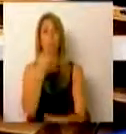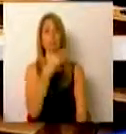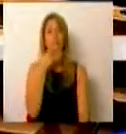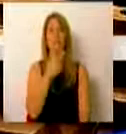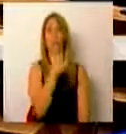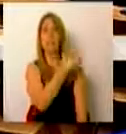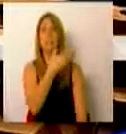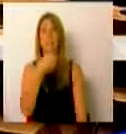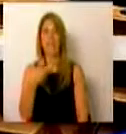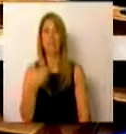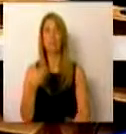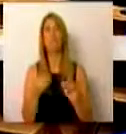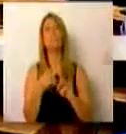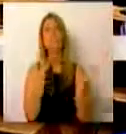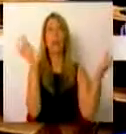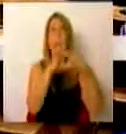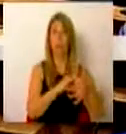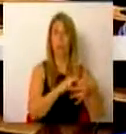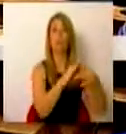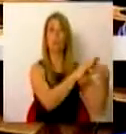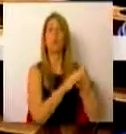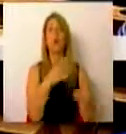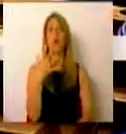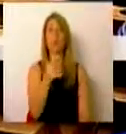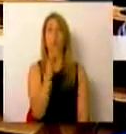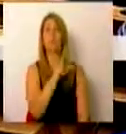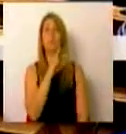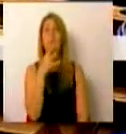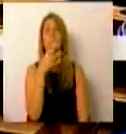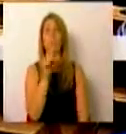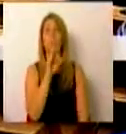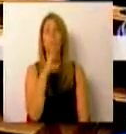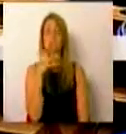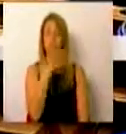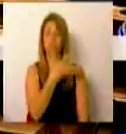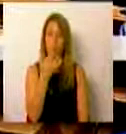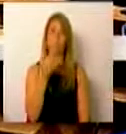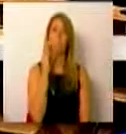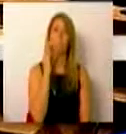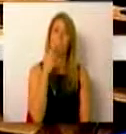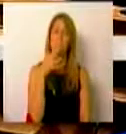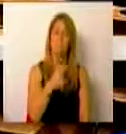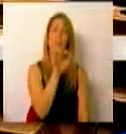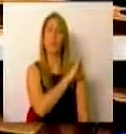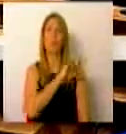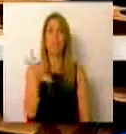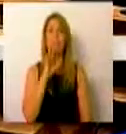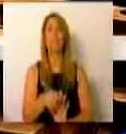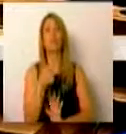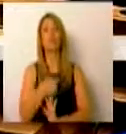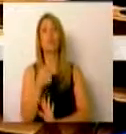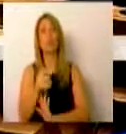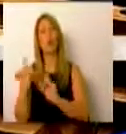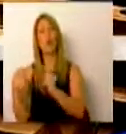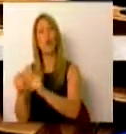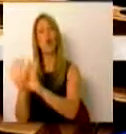mediadores de seguros ligados, 12.400 agentes de seguros e 70 corretores de seguros. O novo regime jurídico